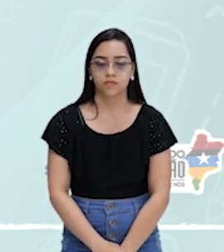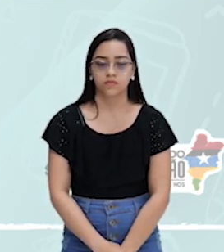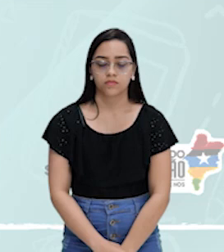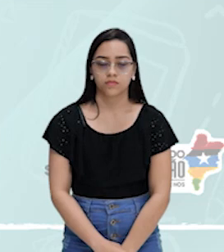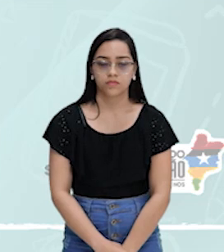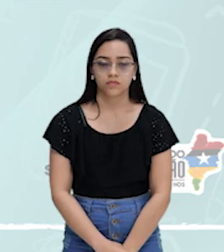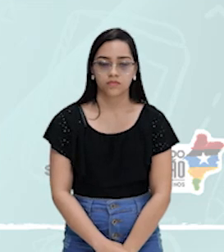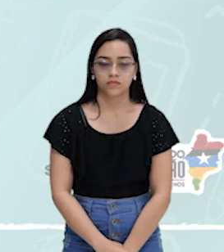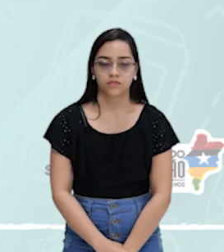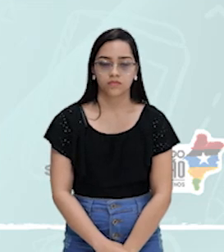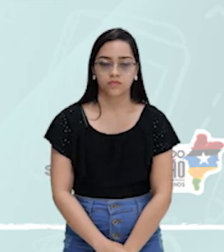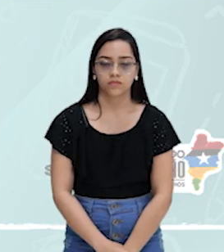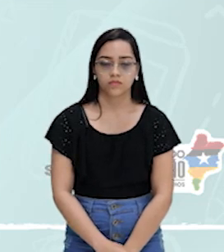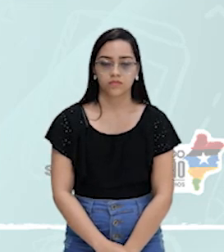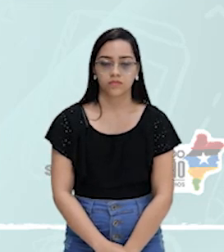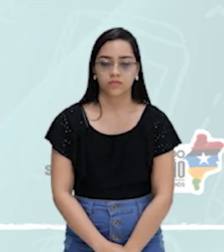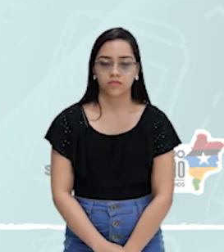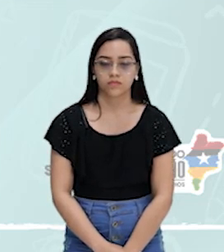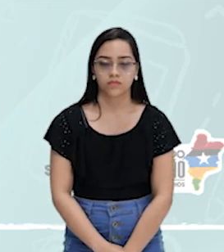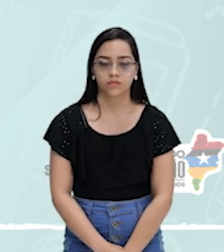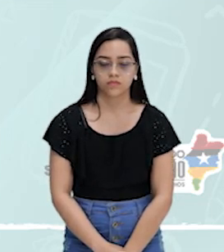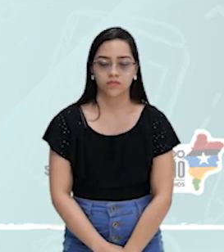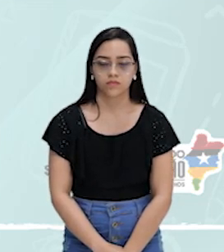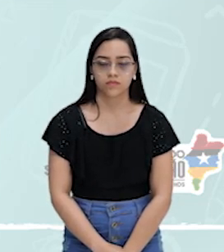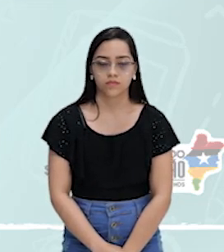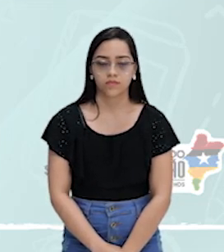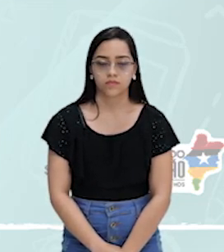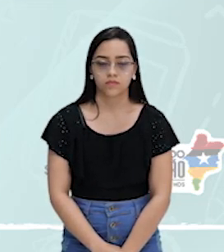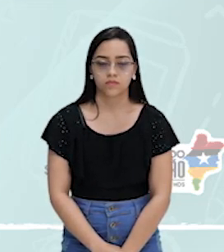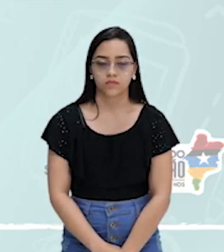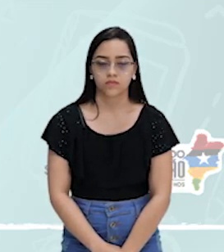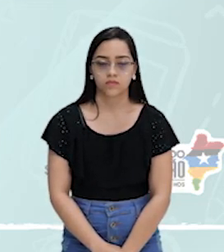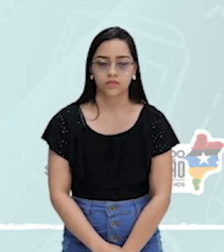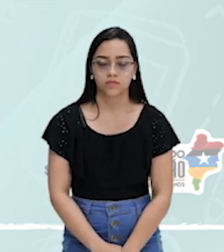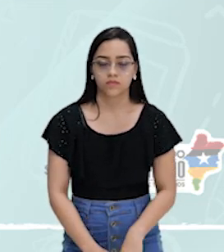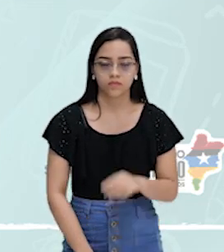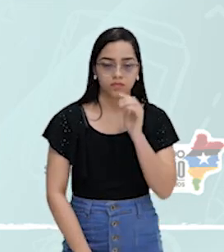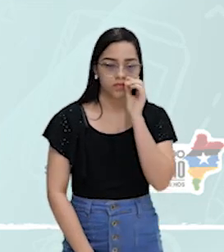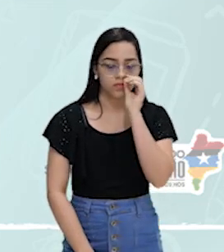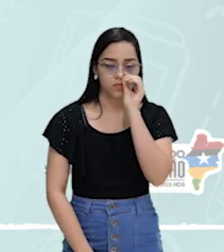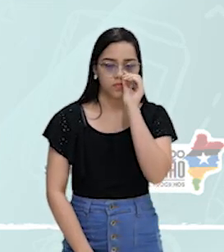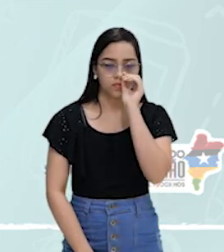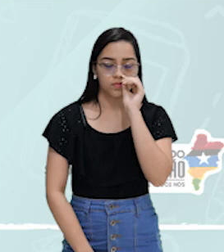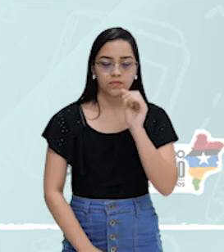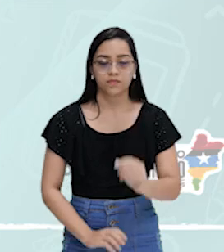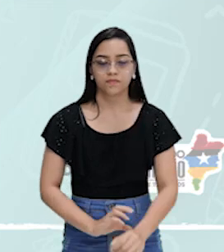olhos verdes e sobressaía um enorme par de orelhas. Em toda a sua